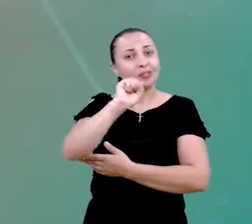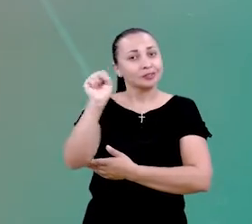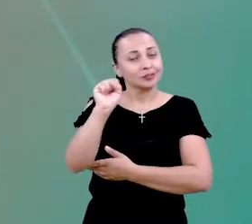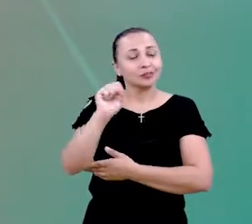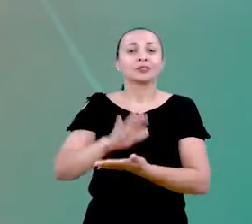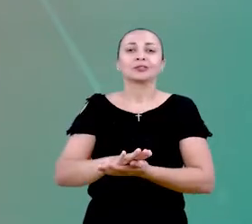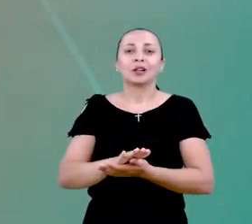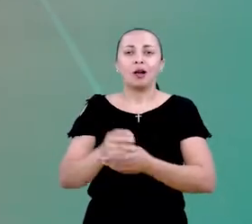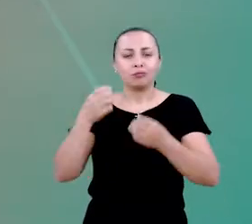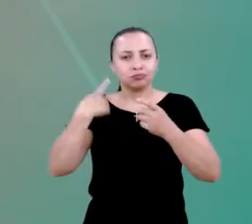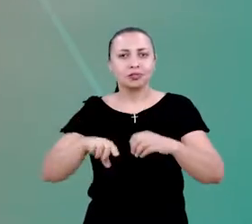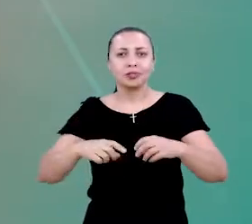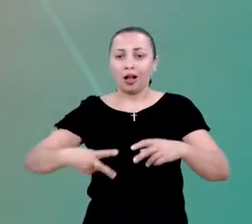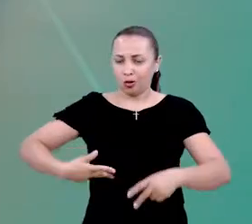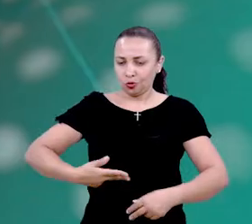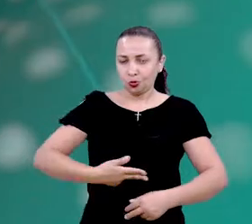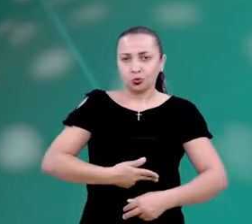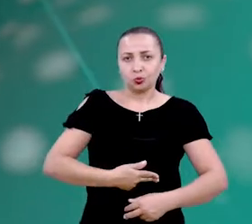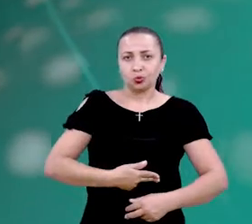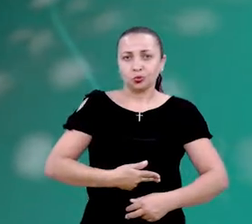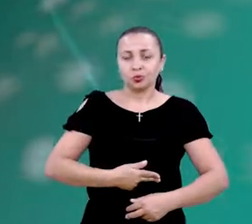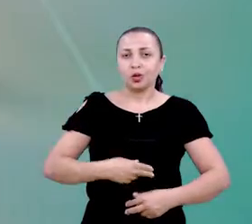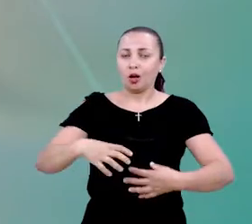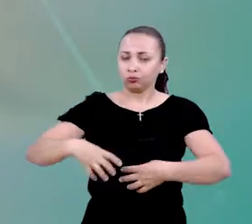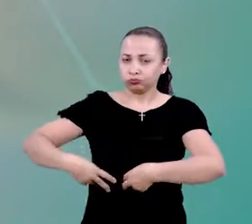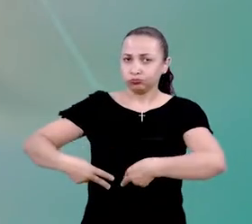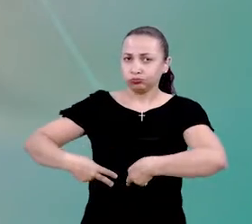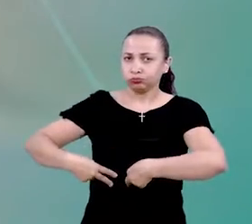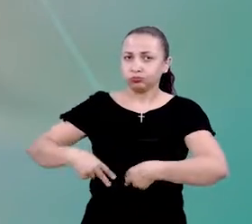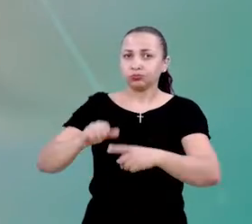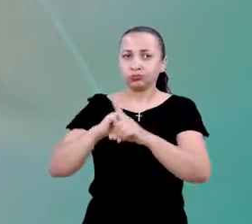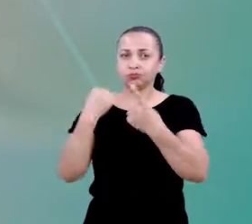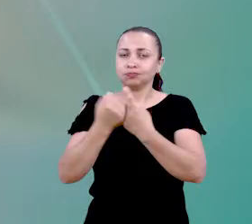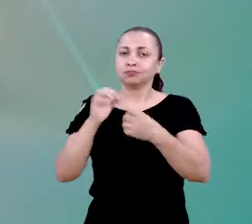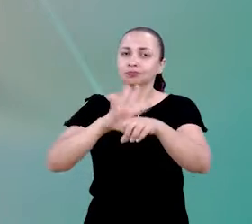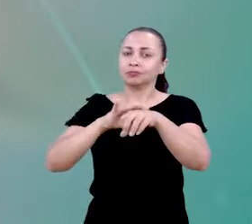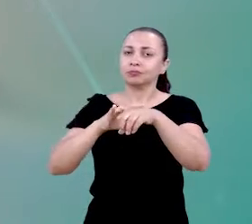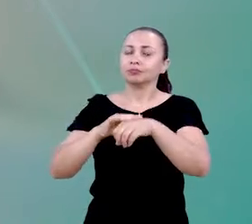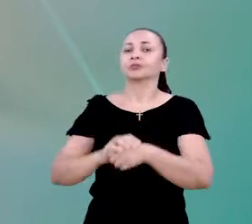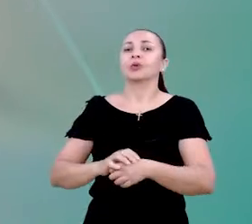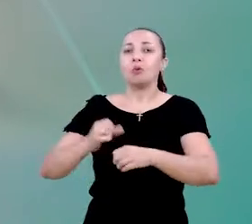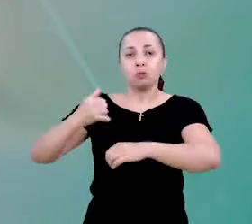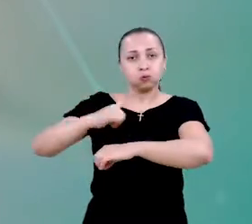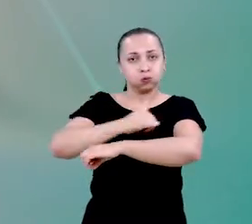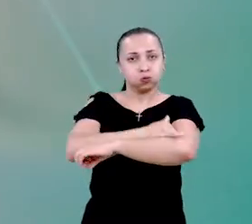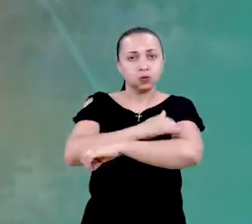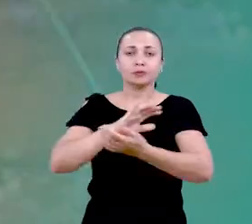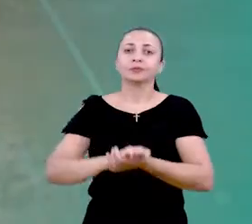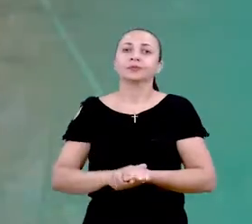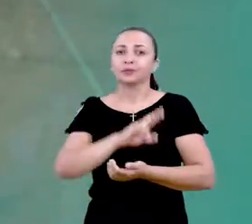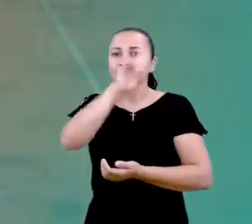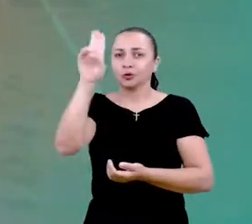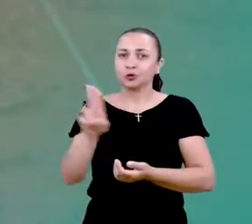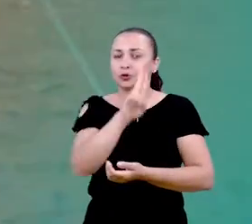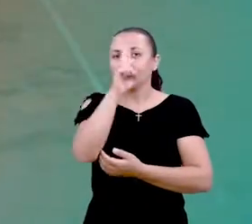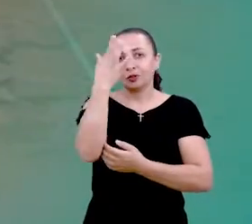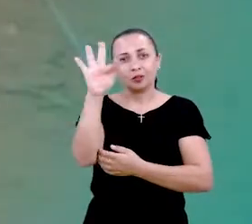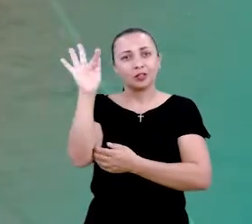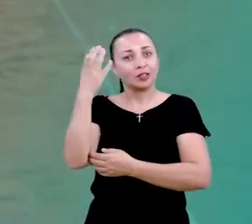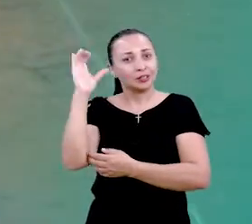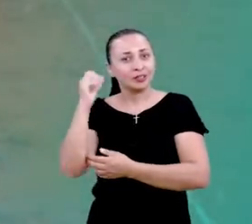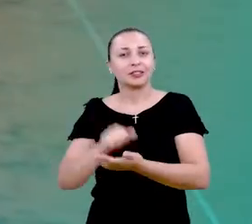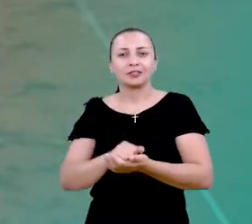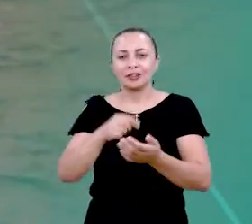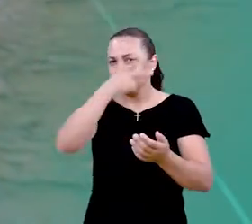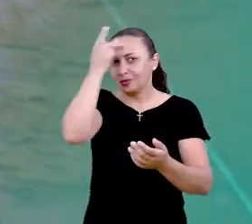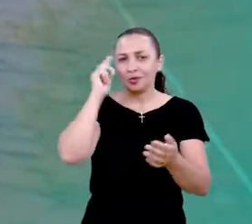Sergipe comprova a eficiência da cirurgia bariátrica no controle de doenças associadas à obesidade. Na Universidade Federal